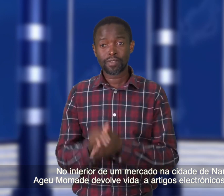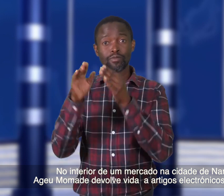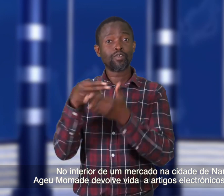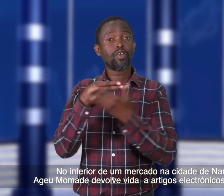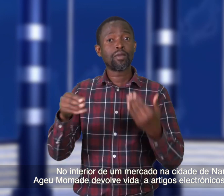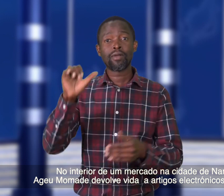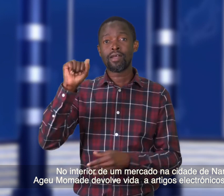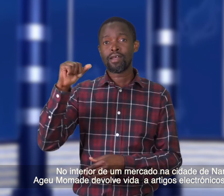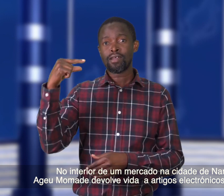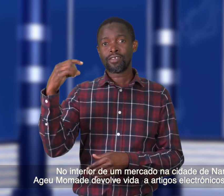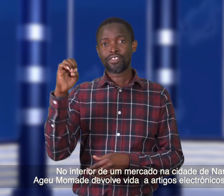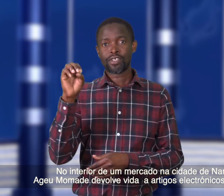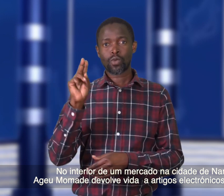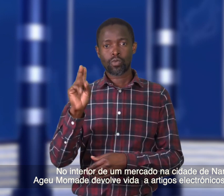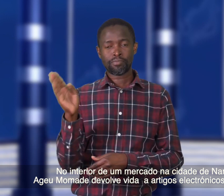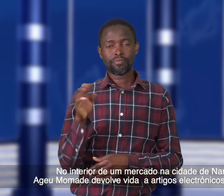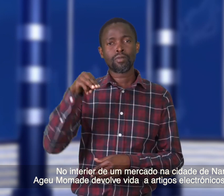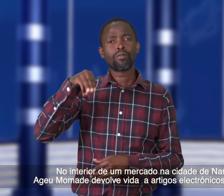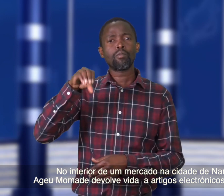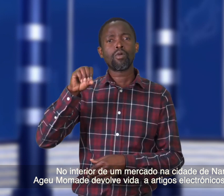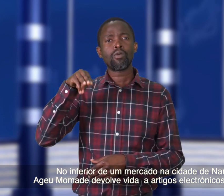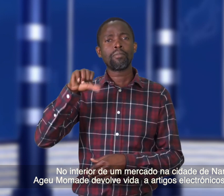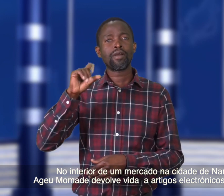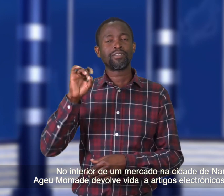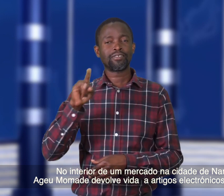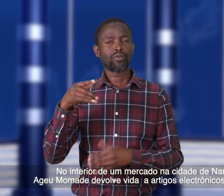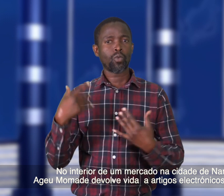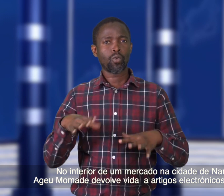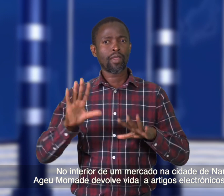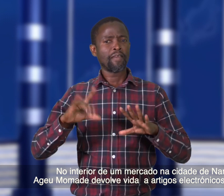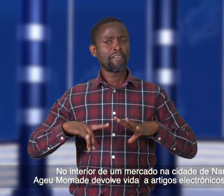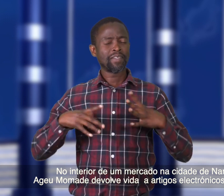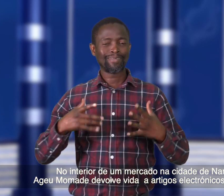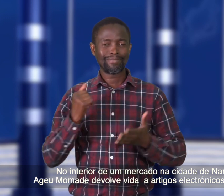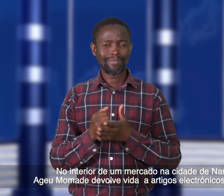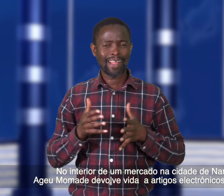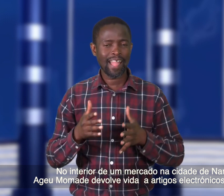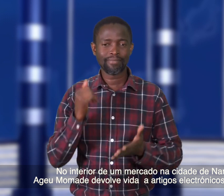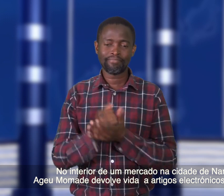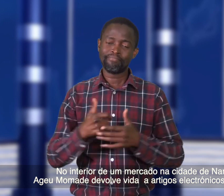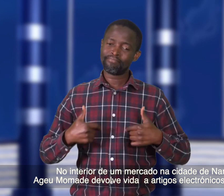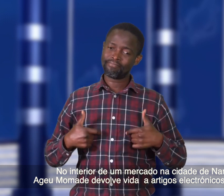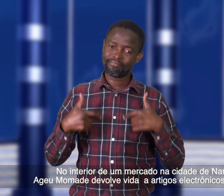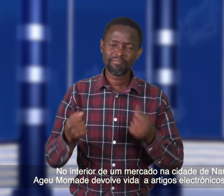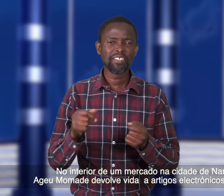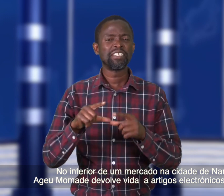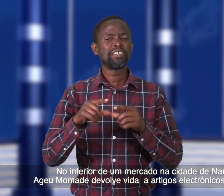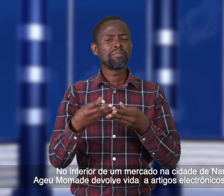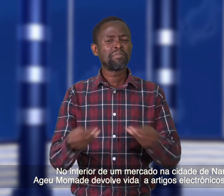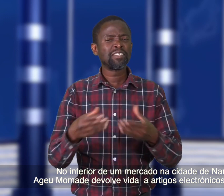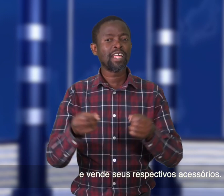cidade de Nampula, Agel Momad devolve vida a artigos eletrônicos